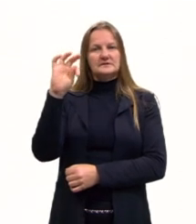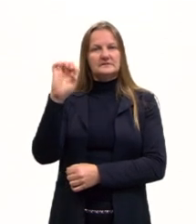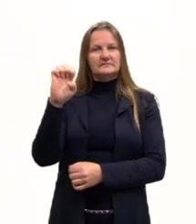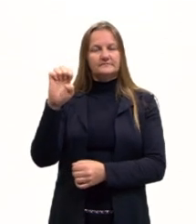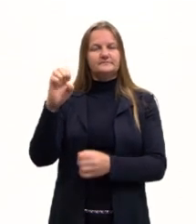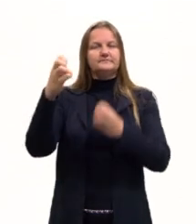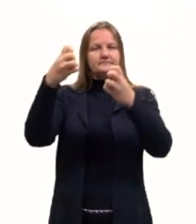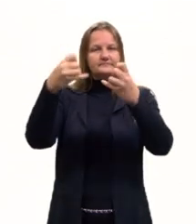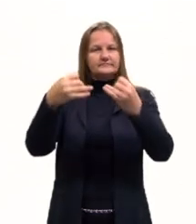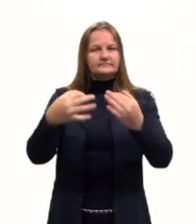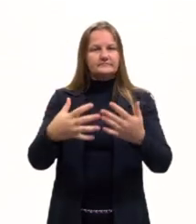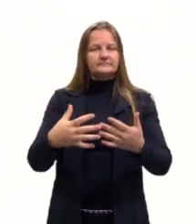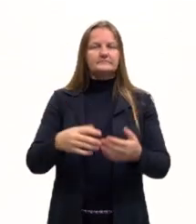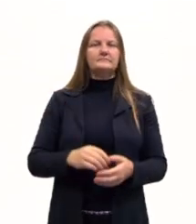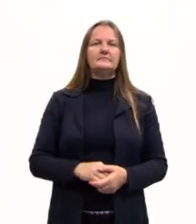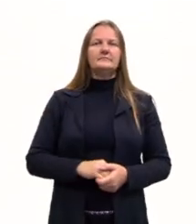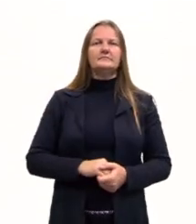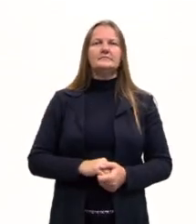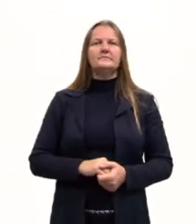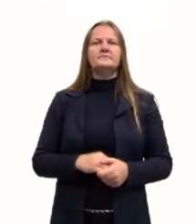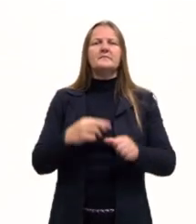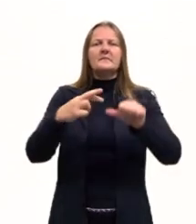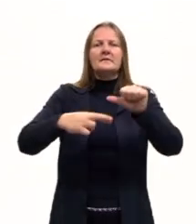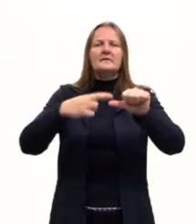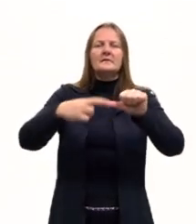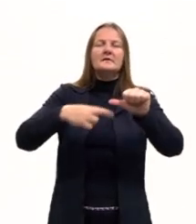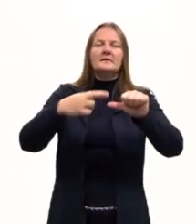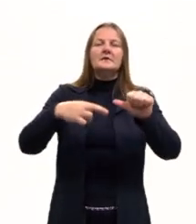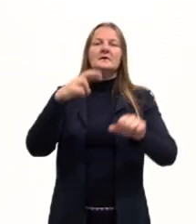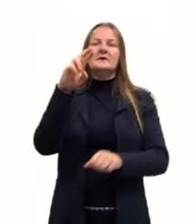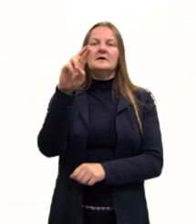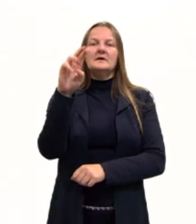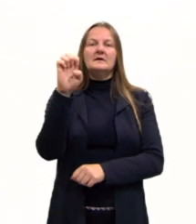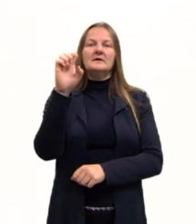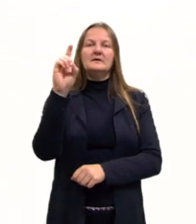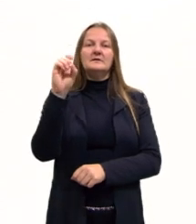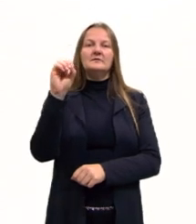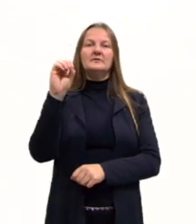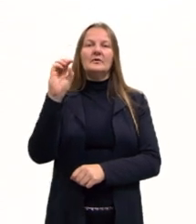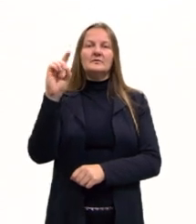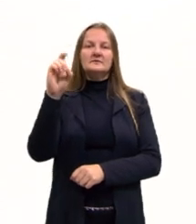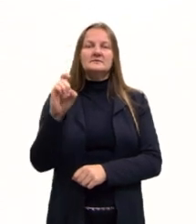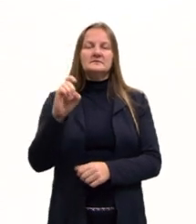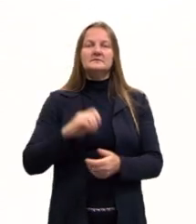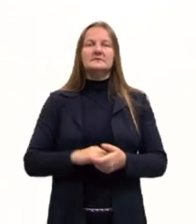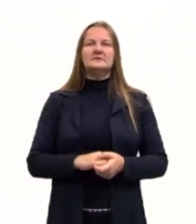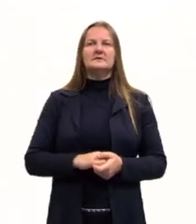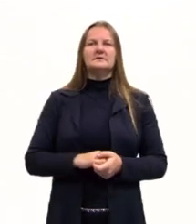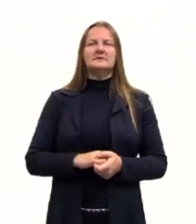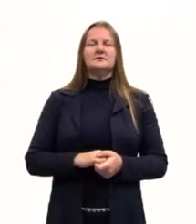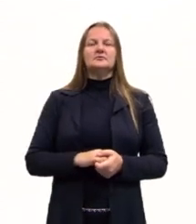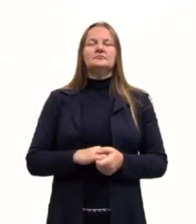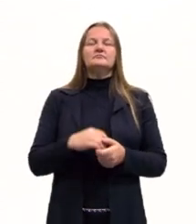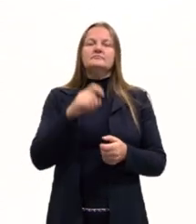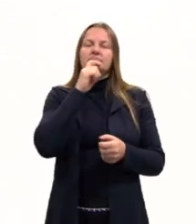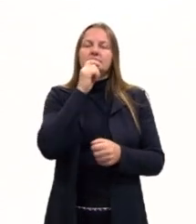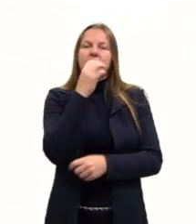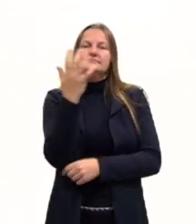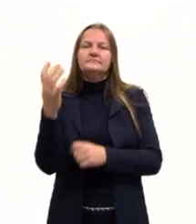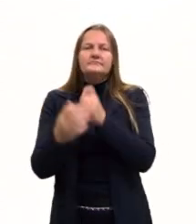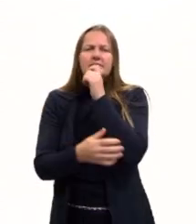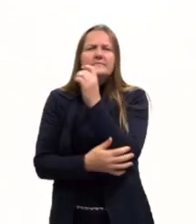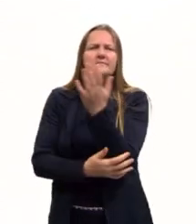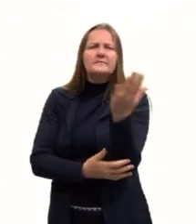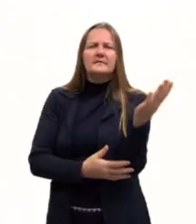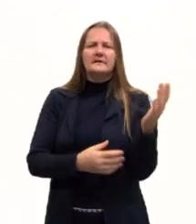pouquinho essas reações redox elas ocorre o tempo inteiro na natureza nosso organismo